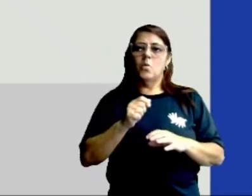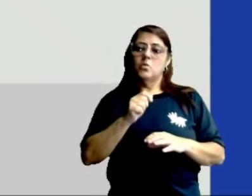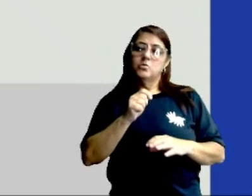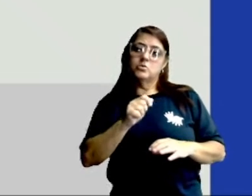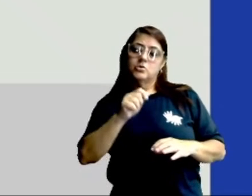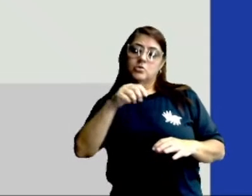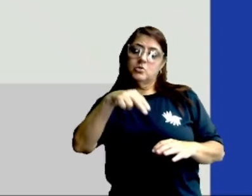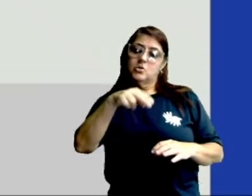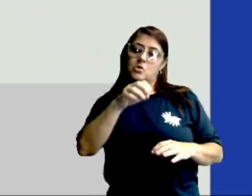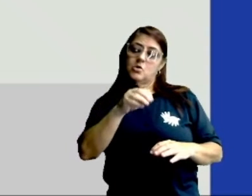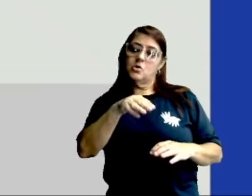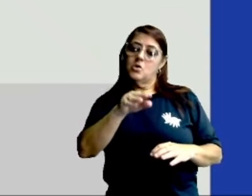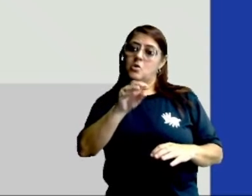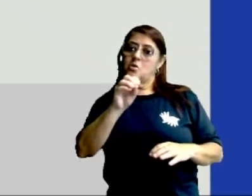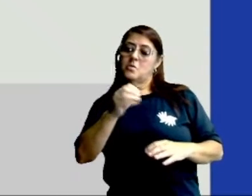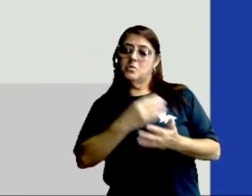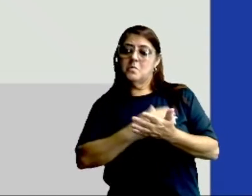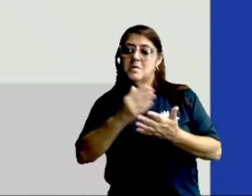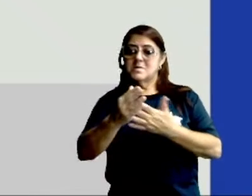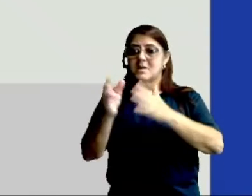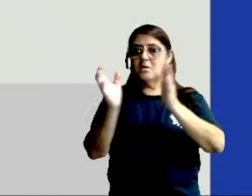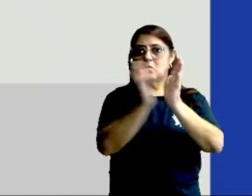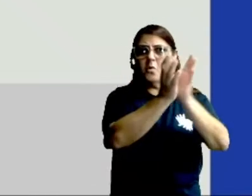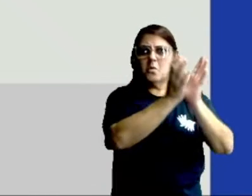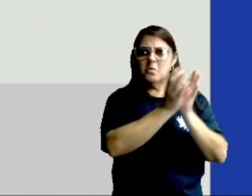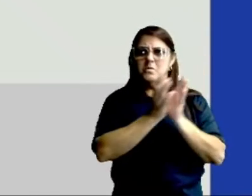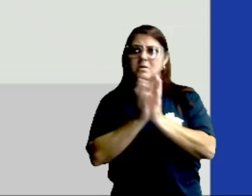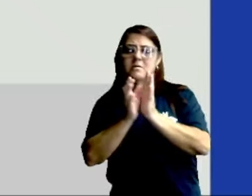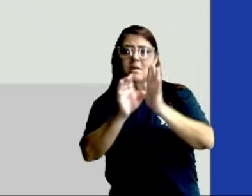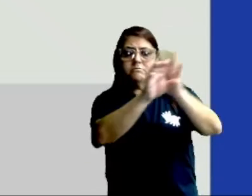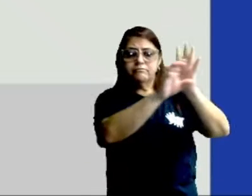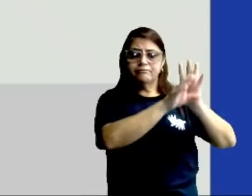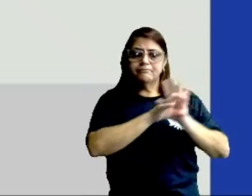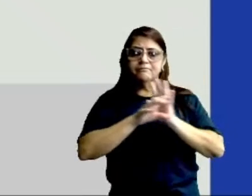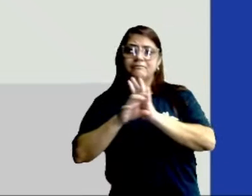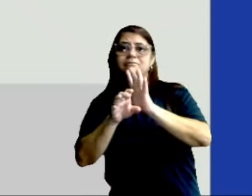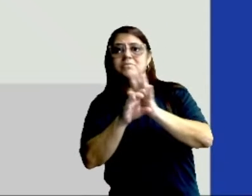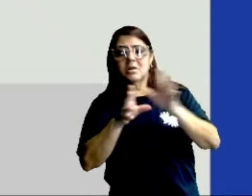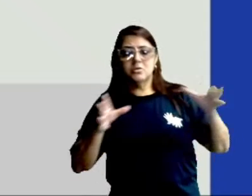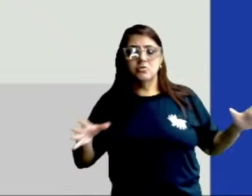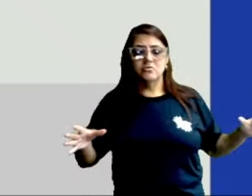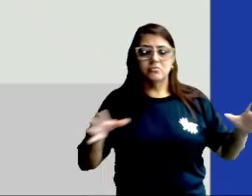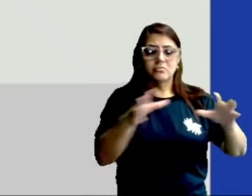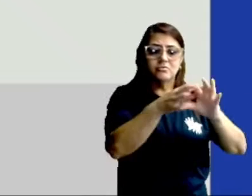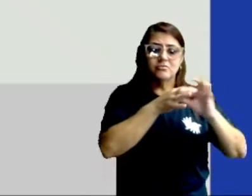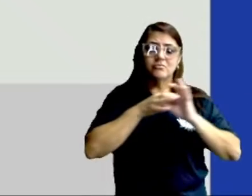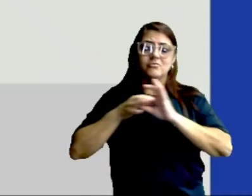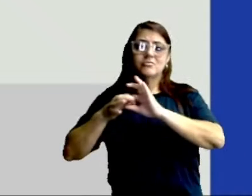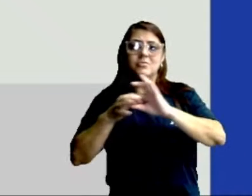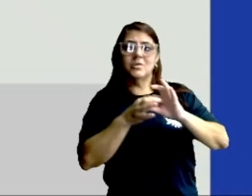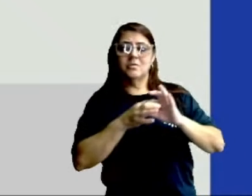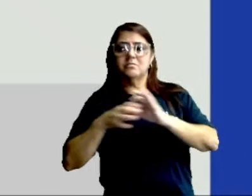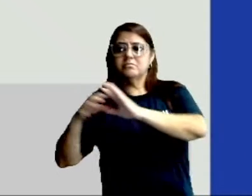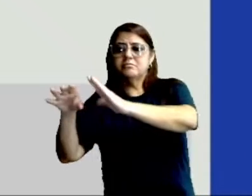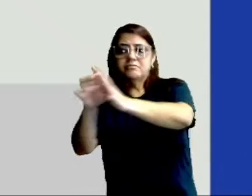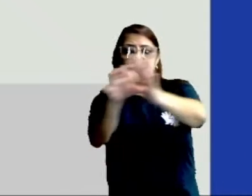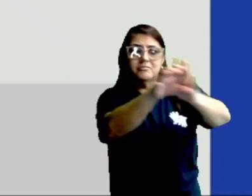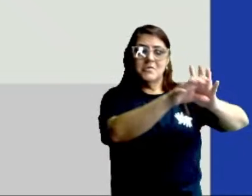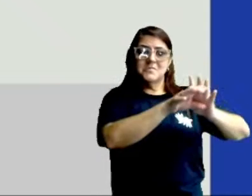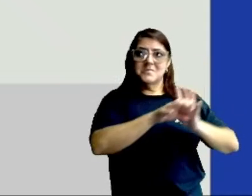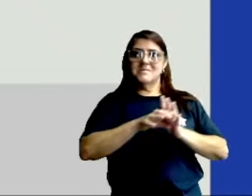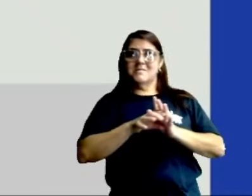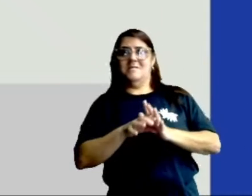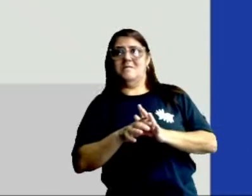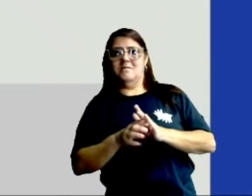nomes eles começaram a fazer parte de uma mesma comunidade e quando esses nomes eles começam a se unir a união de vários longos